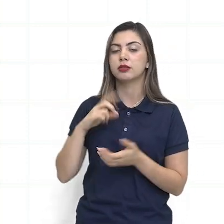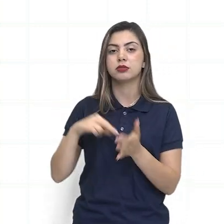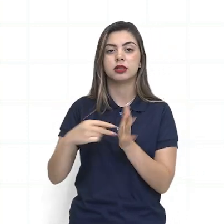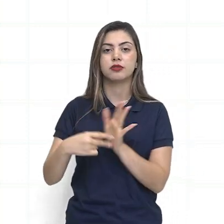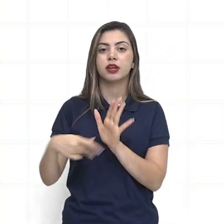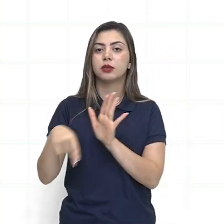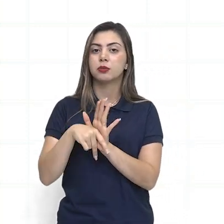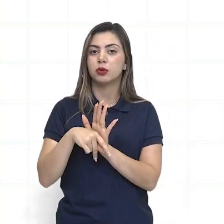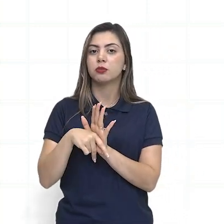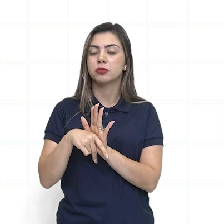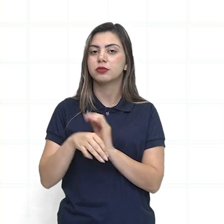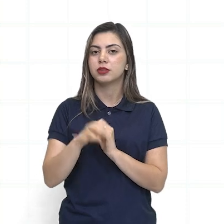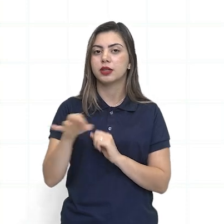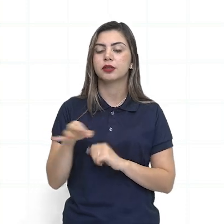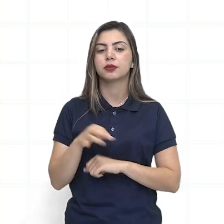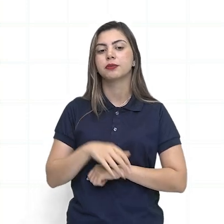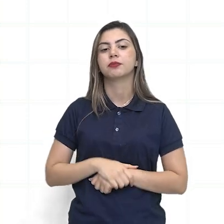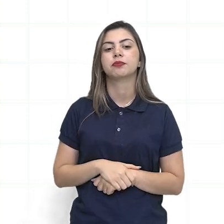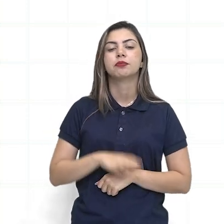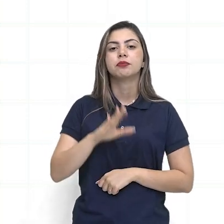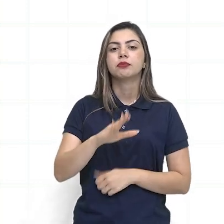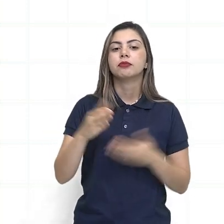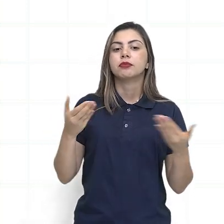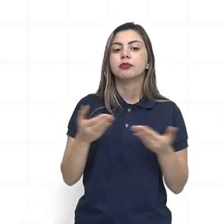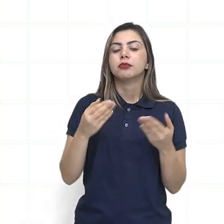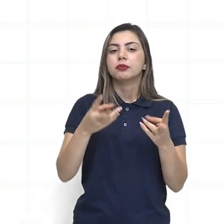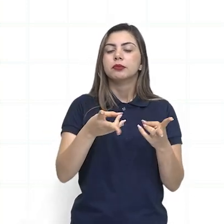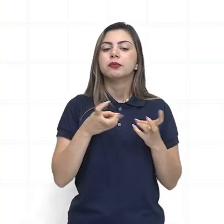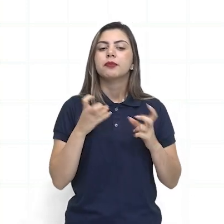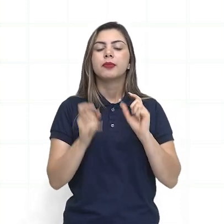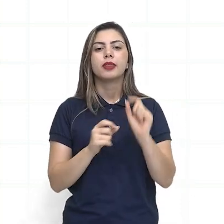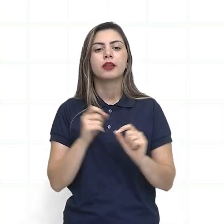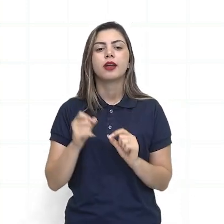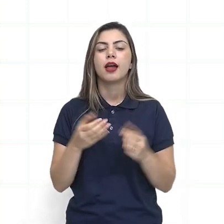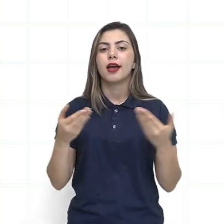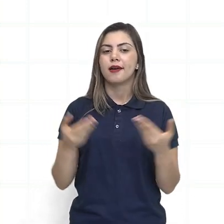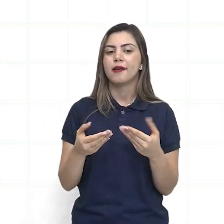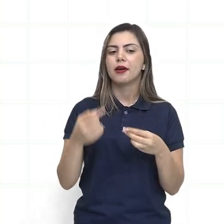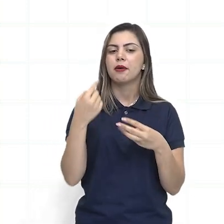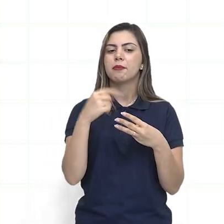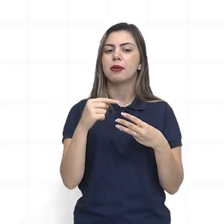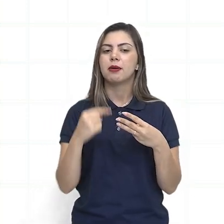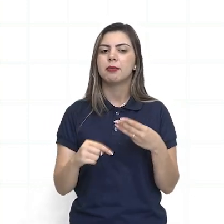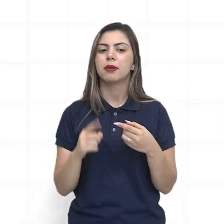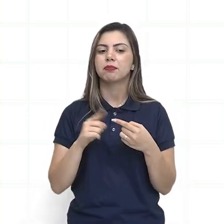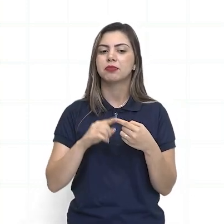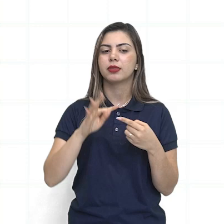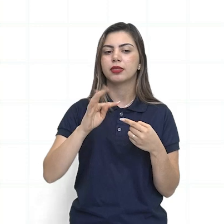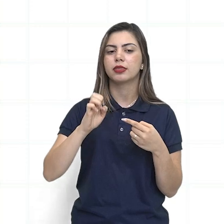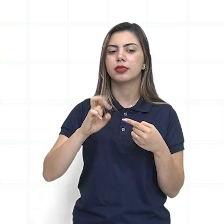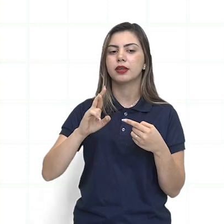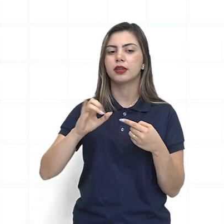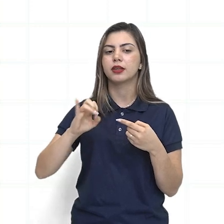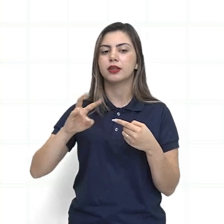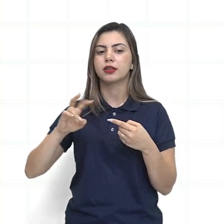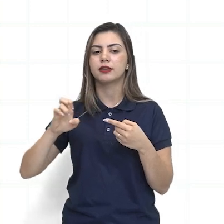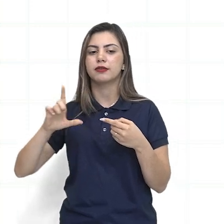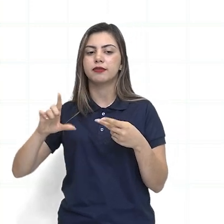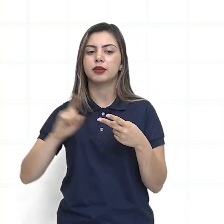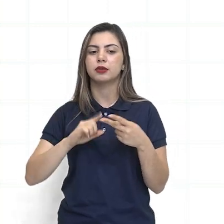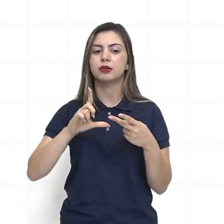sentido, certo? Muito bem. Agora veja aqui nessas palavras terrível, legível